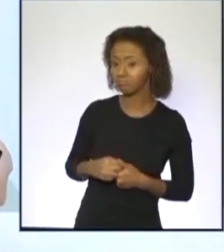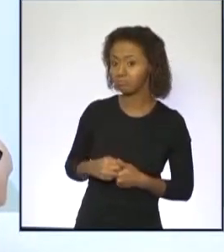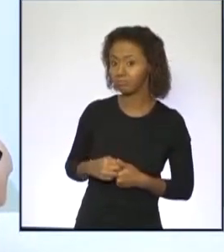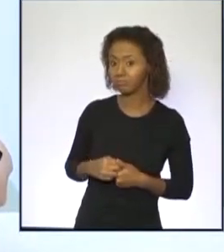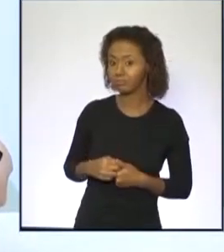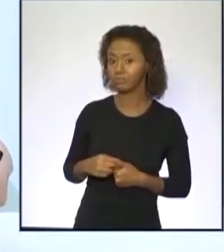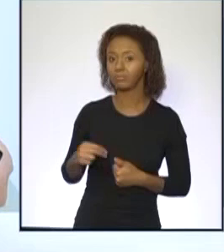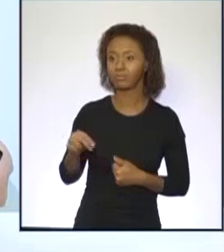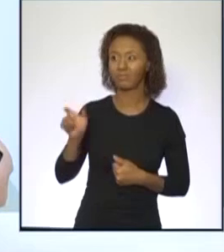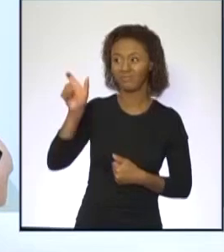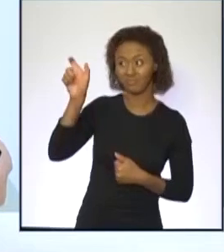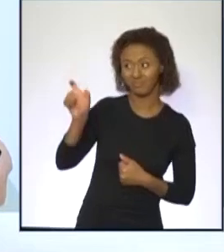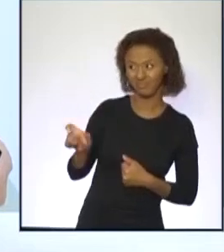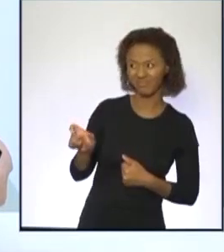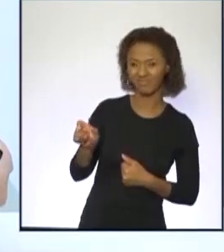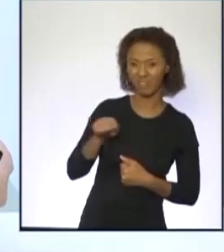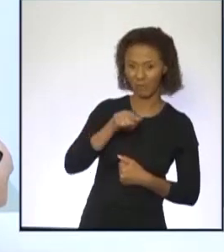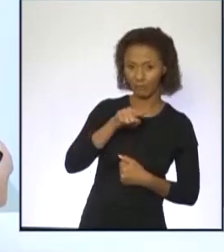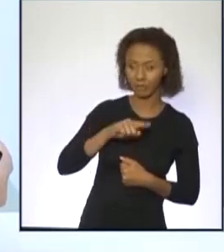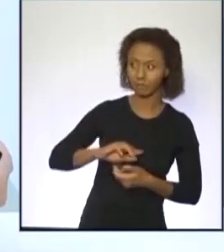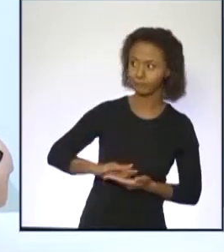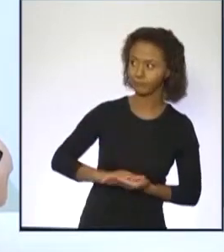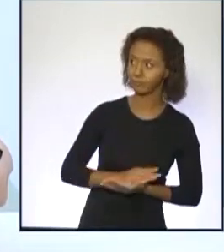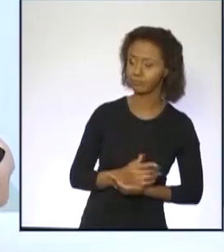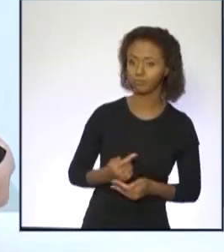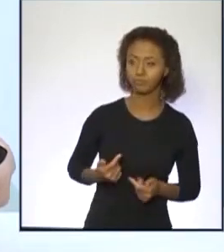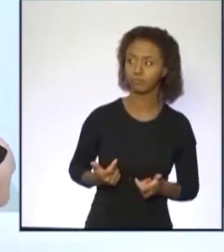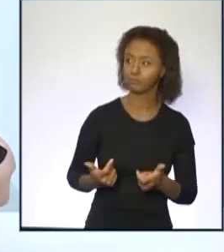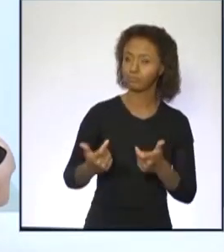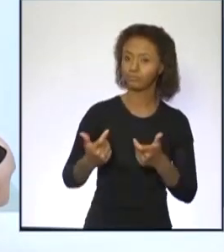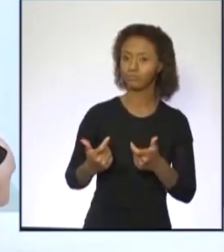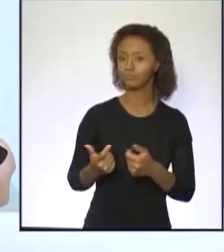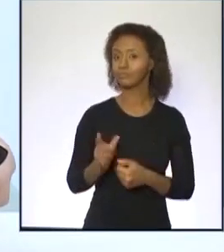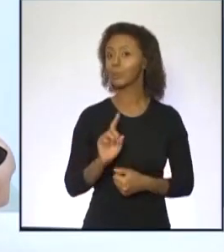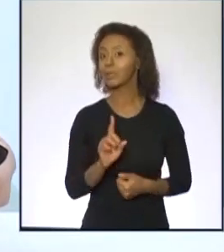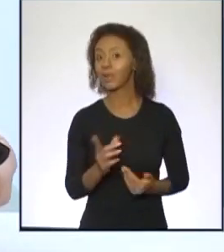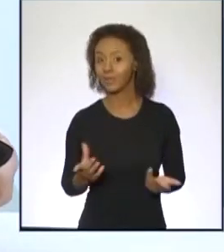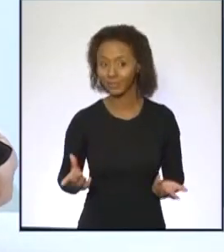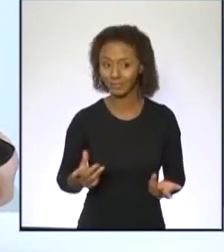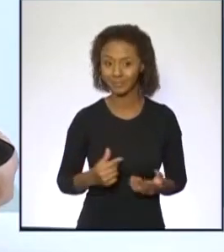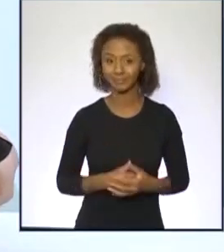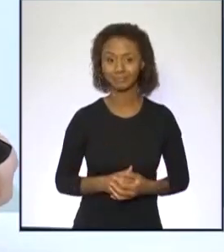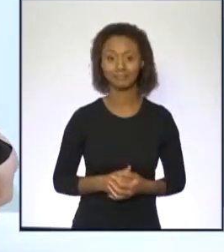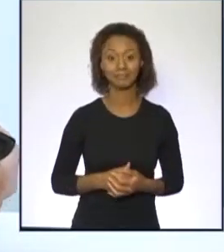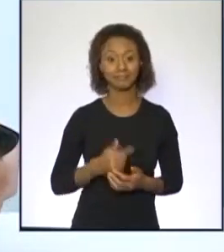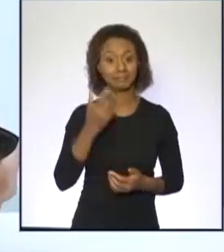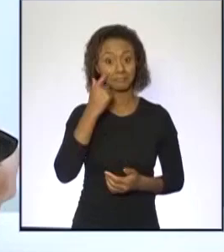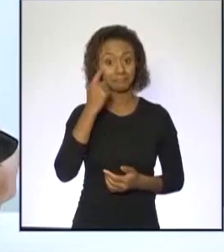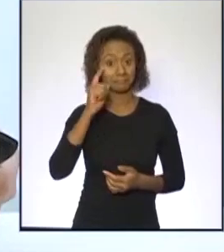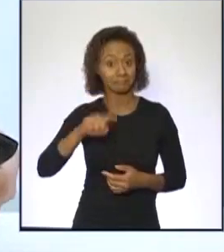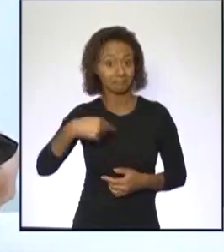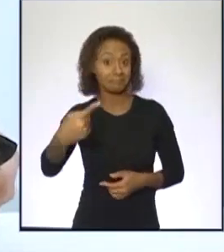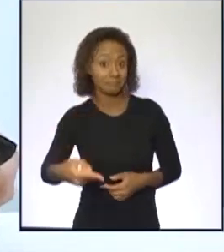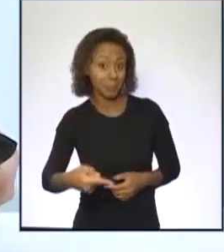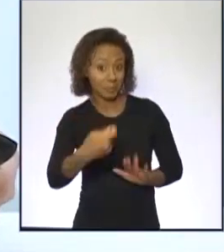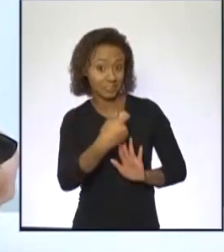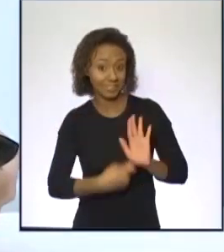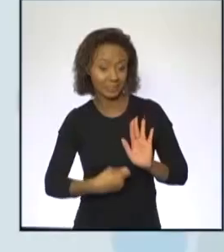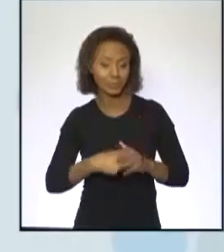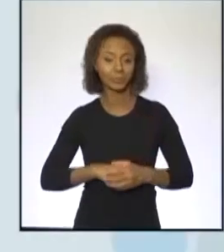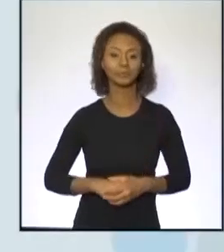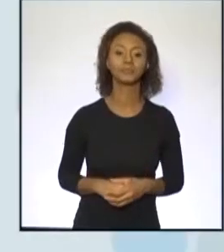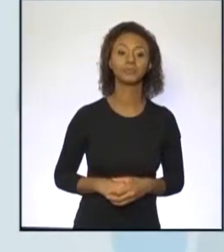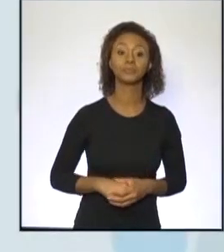enchendo a paciência? Vamos ver aí no próximo parágrafo. Ok.